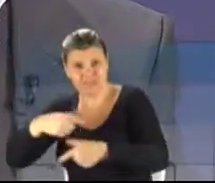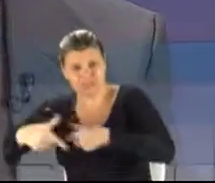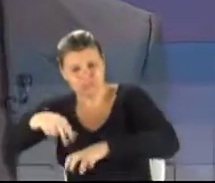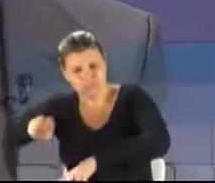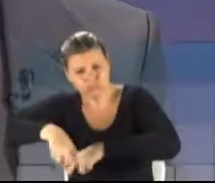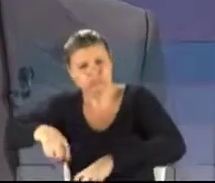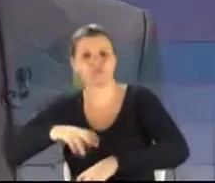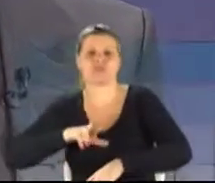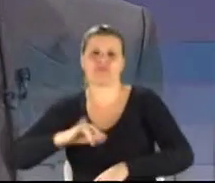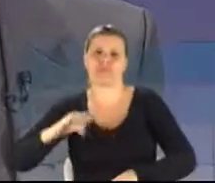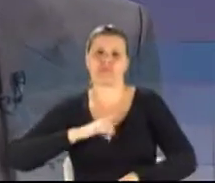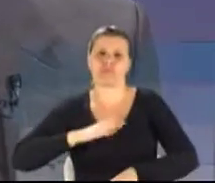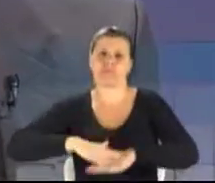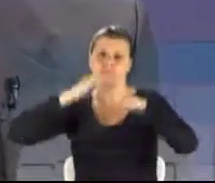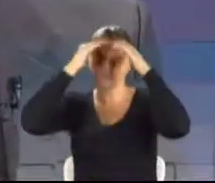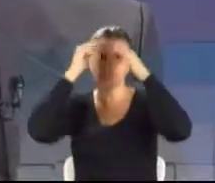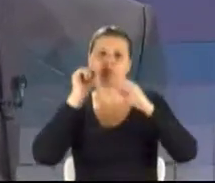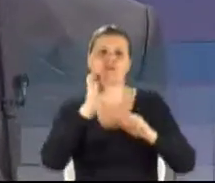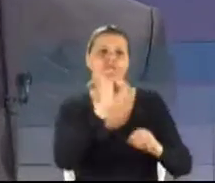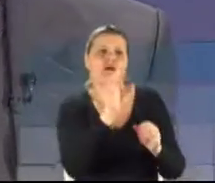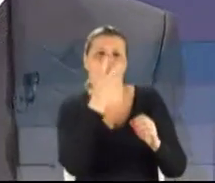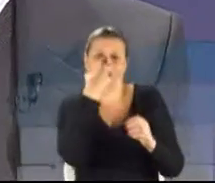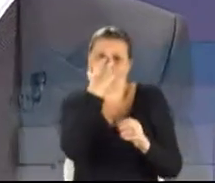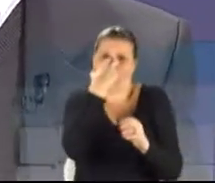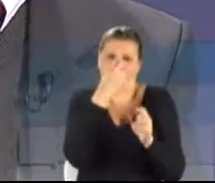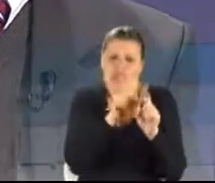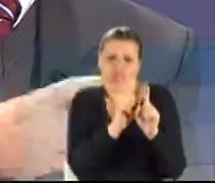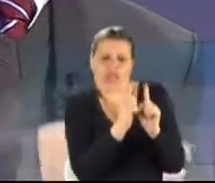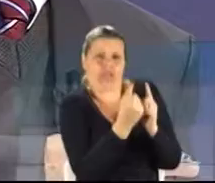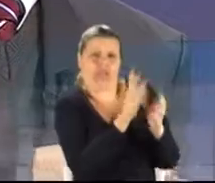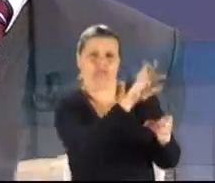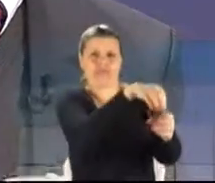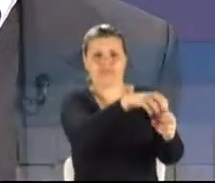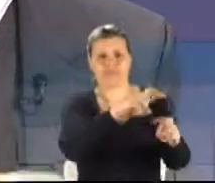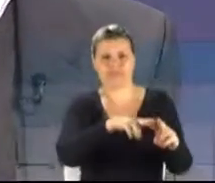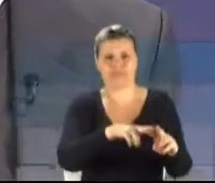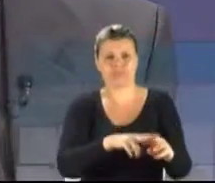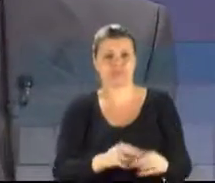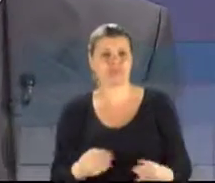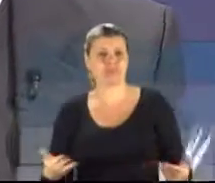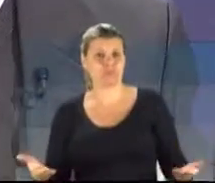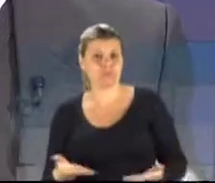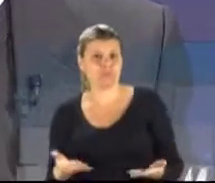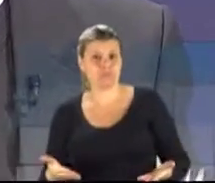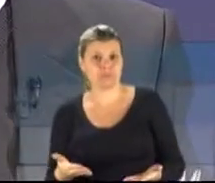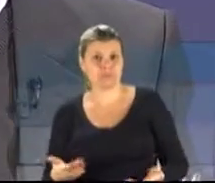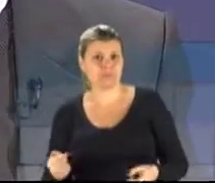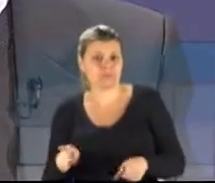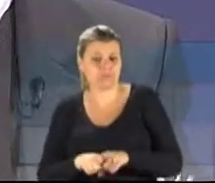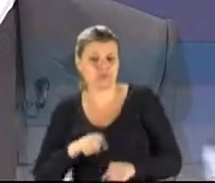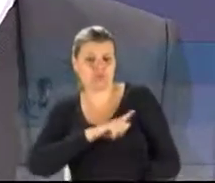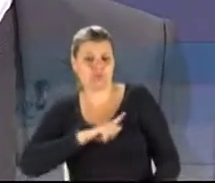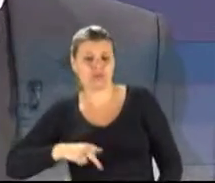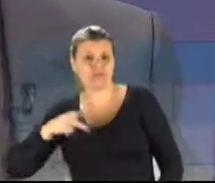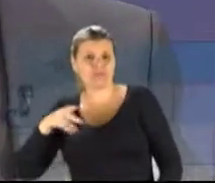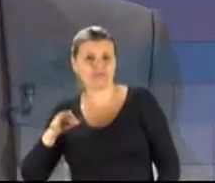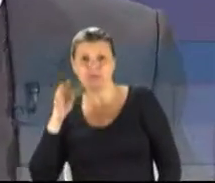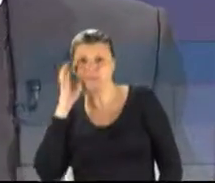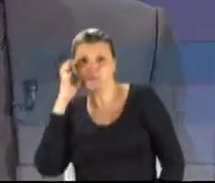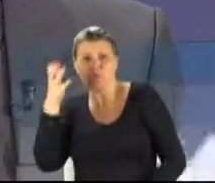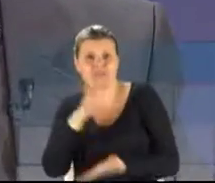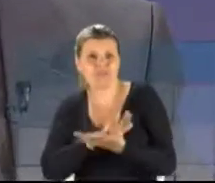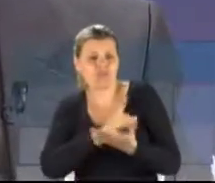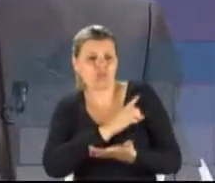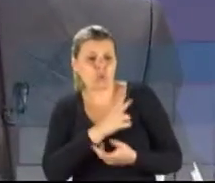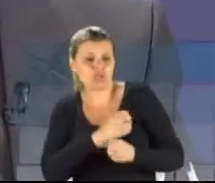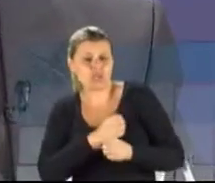dignidade do que estar empilhados nas gaiolas que hoje e que o governo do PT há 12 anos não não resolve e não vai resolver